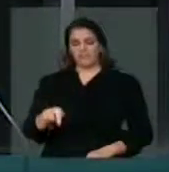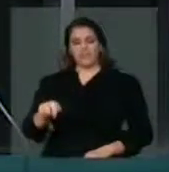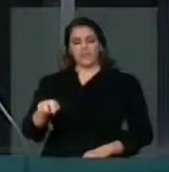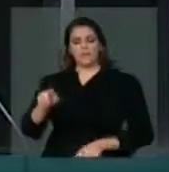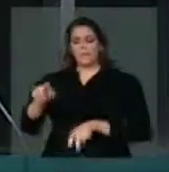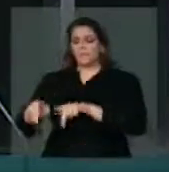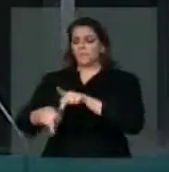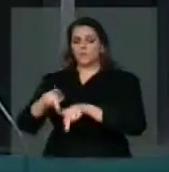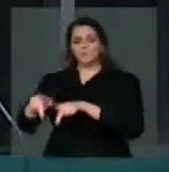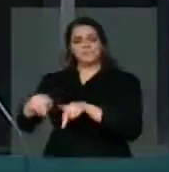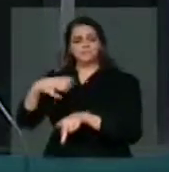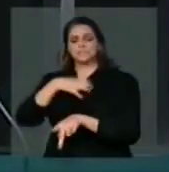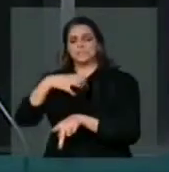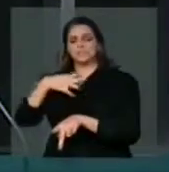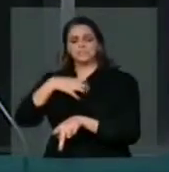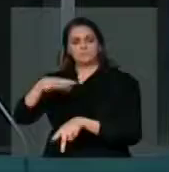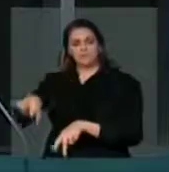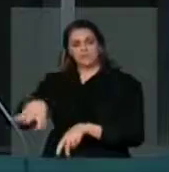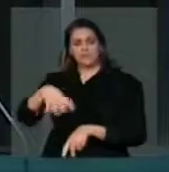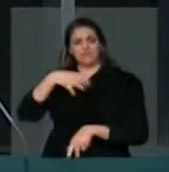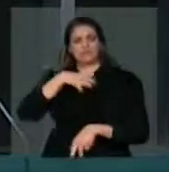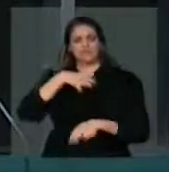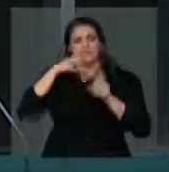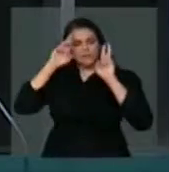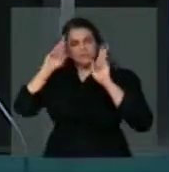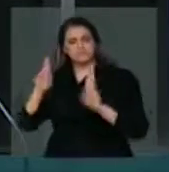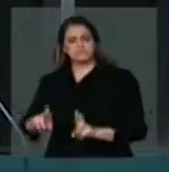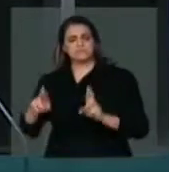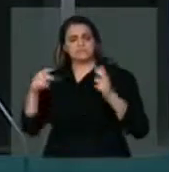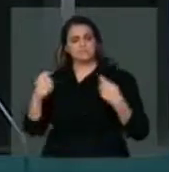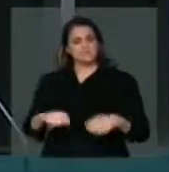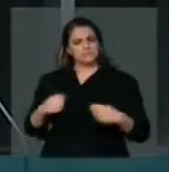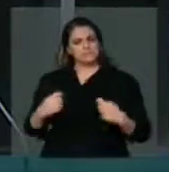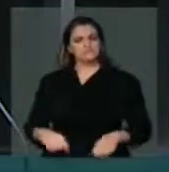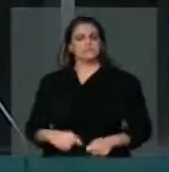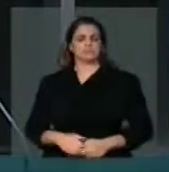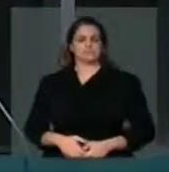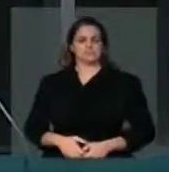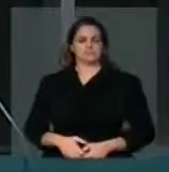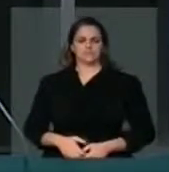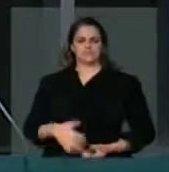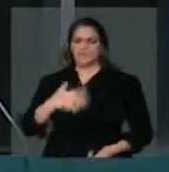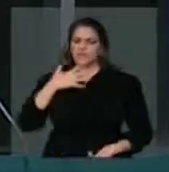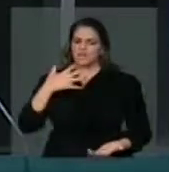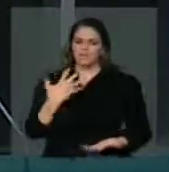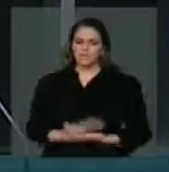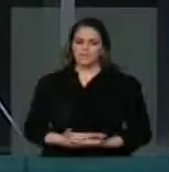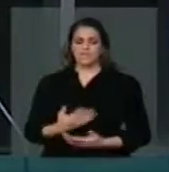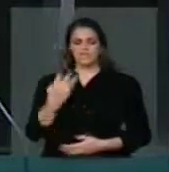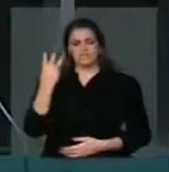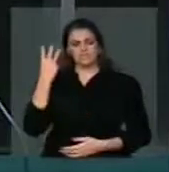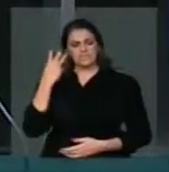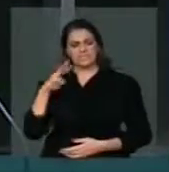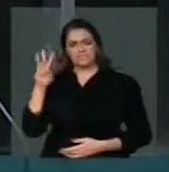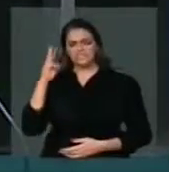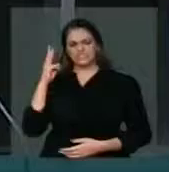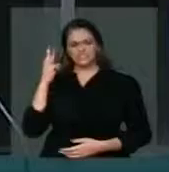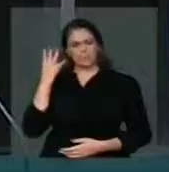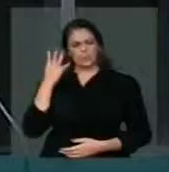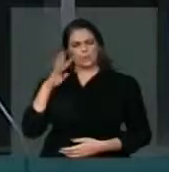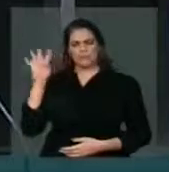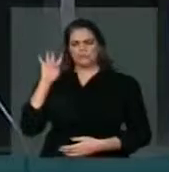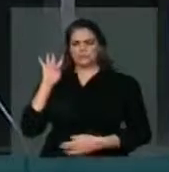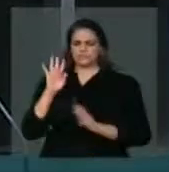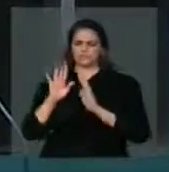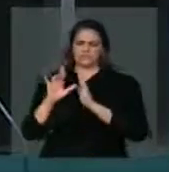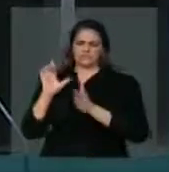população precisa ser respeitado. O que me espanta é que 3 ou 4 dias antes da sessão de ontem,